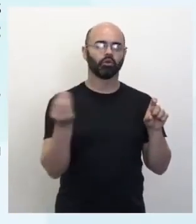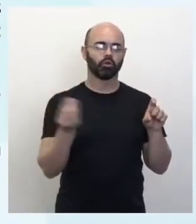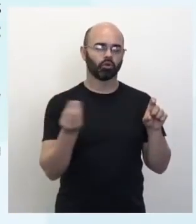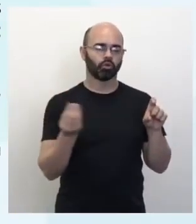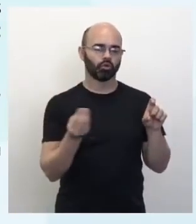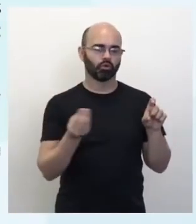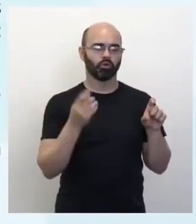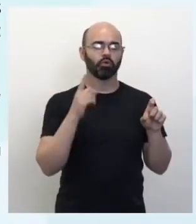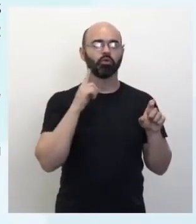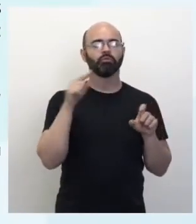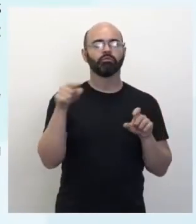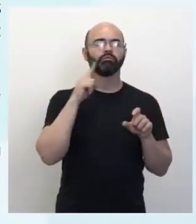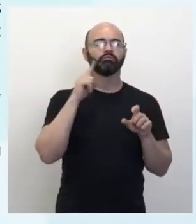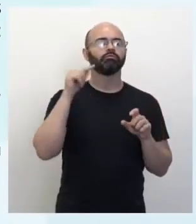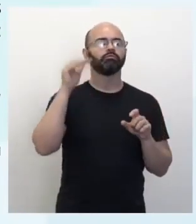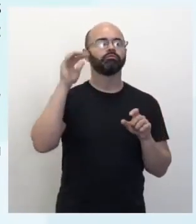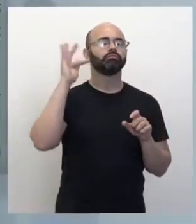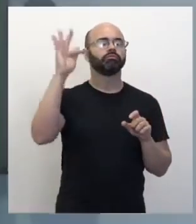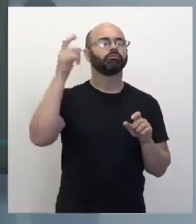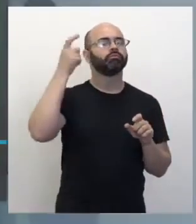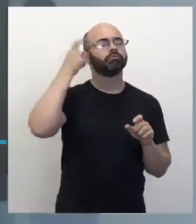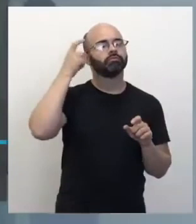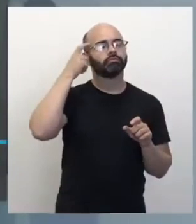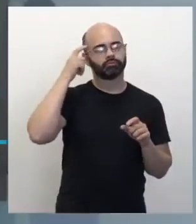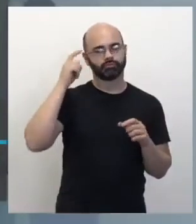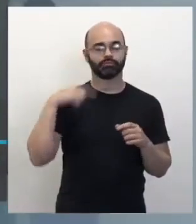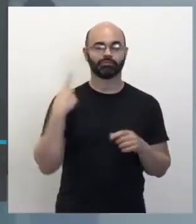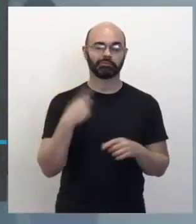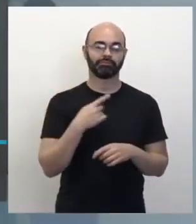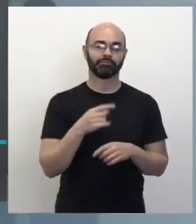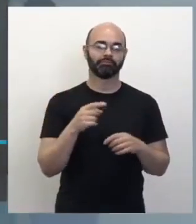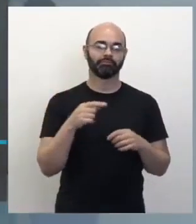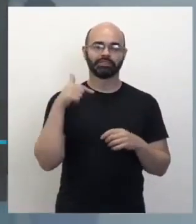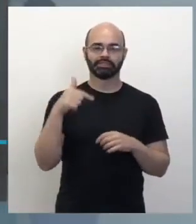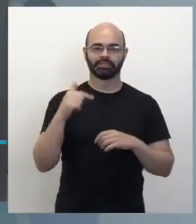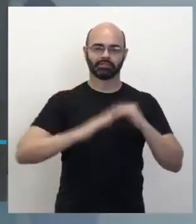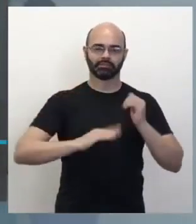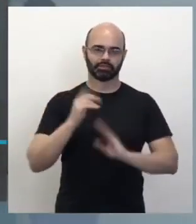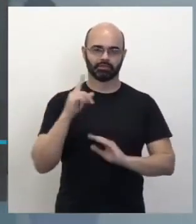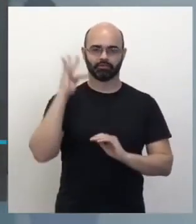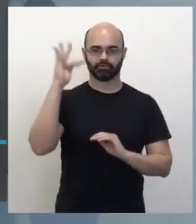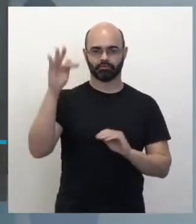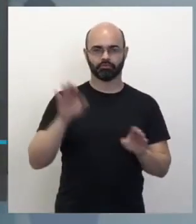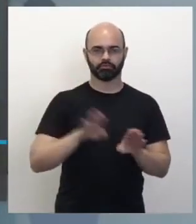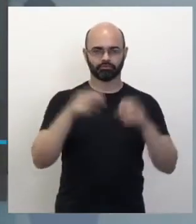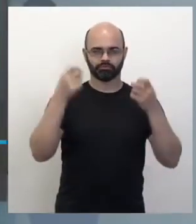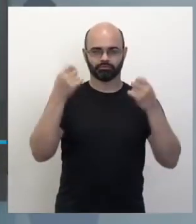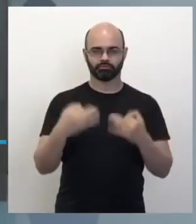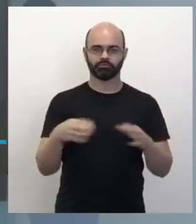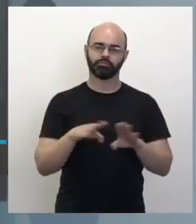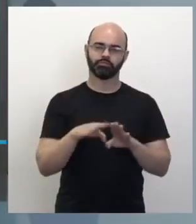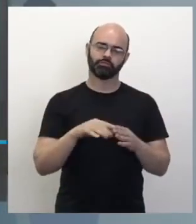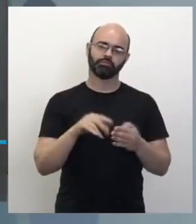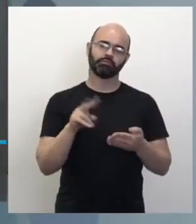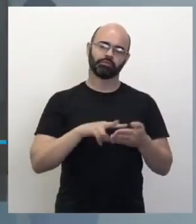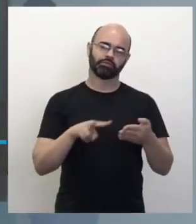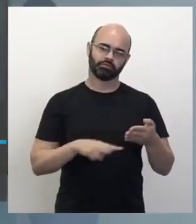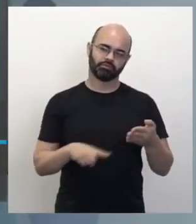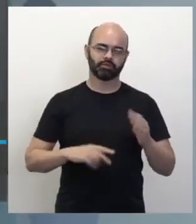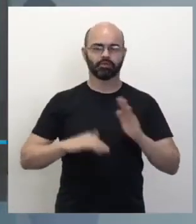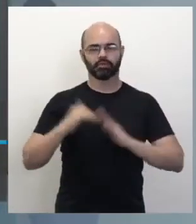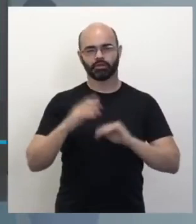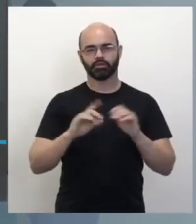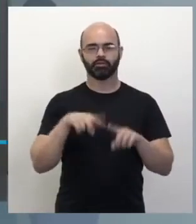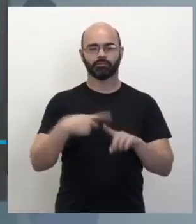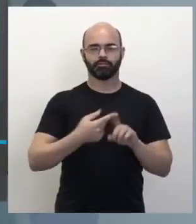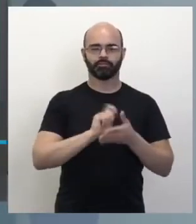previsões. Vocês vão ver que no 8º ano tem umas 7 habilidades falando sobre o futuro e tem um monte de habilidade falando sobre leitura e habilidade sobre